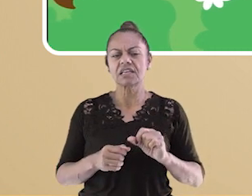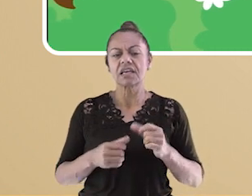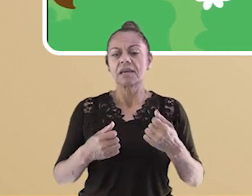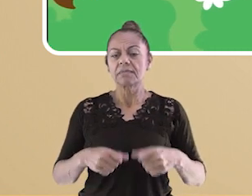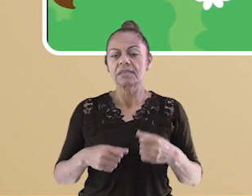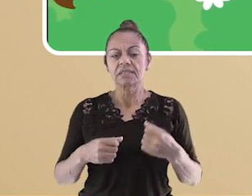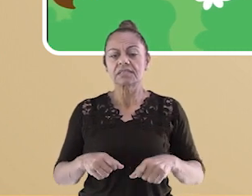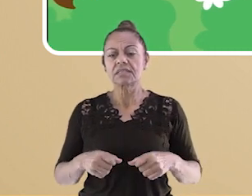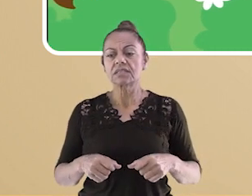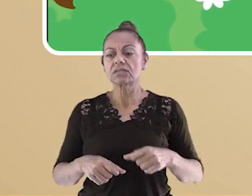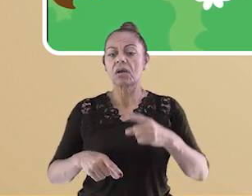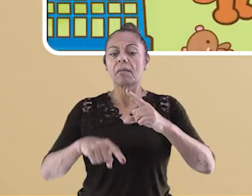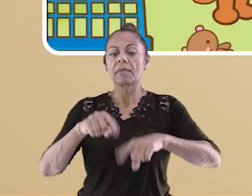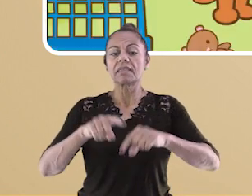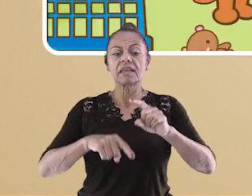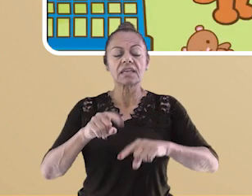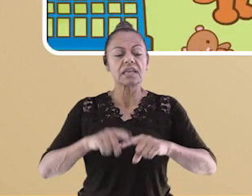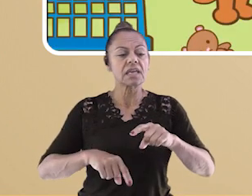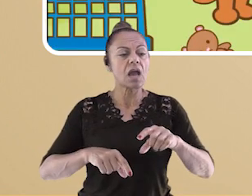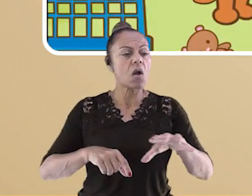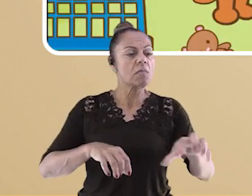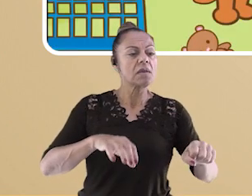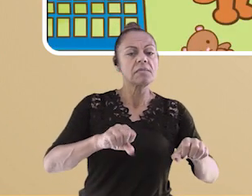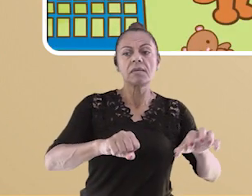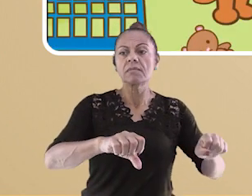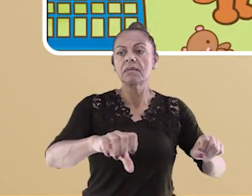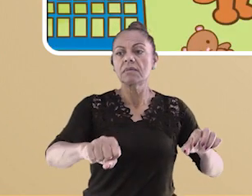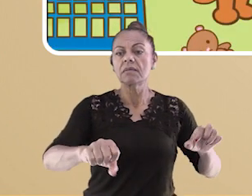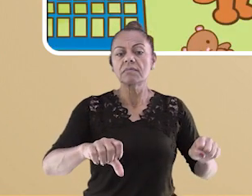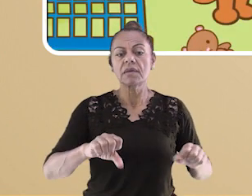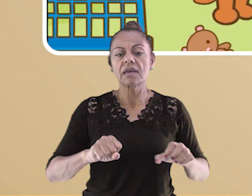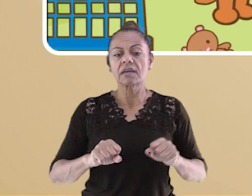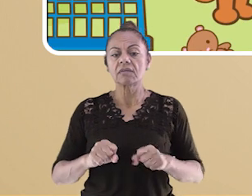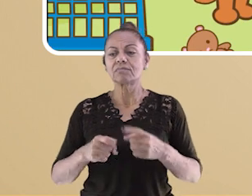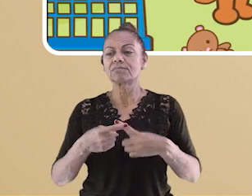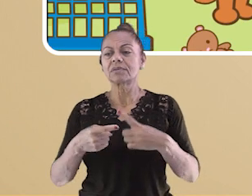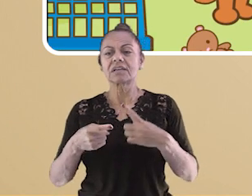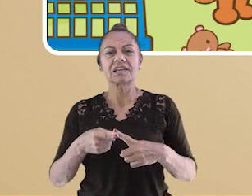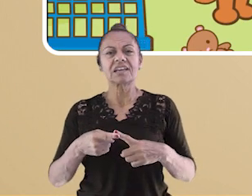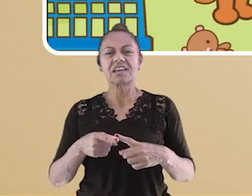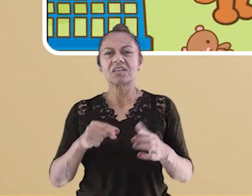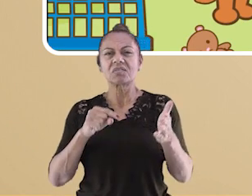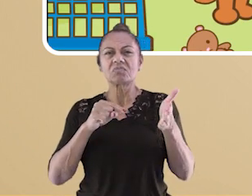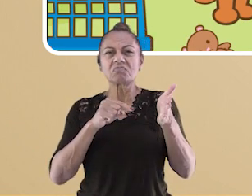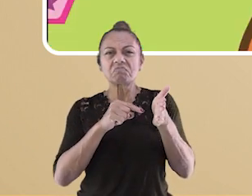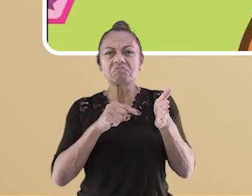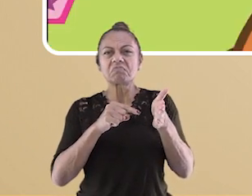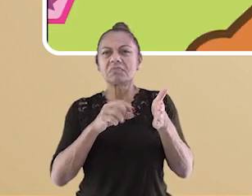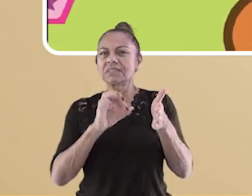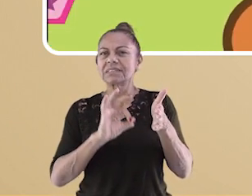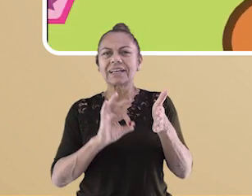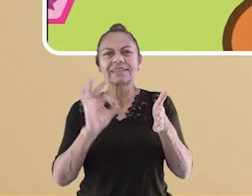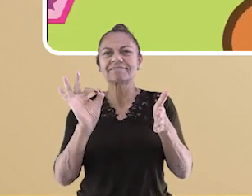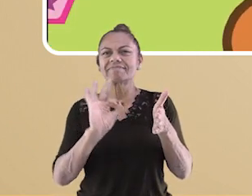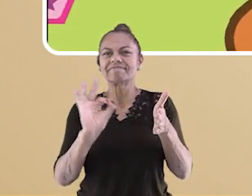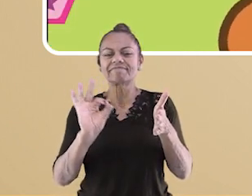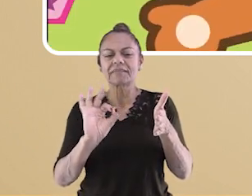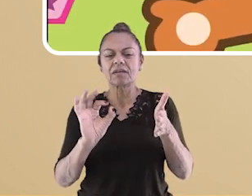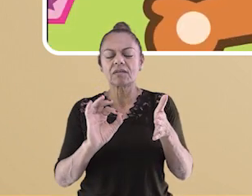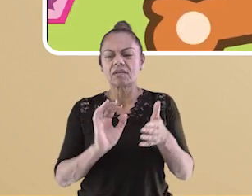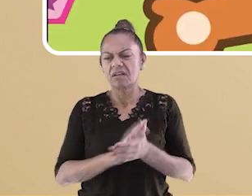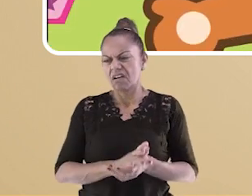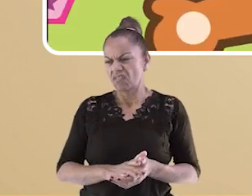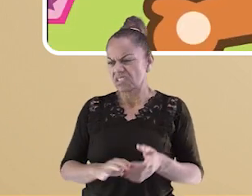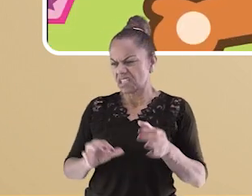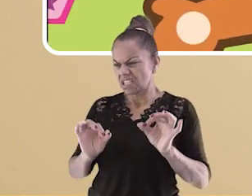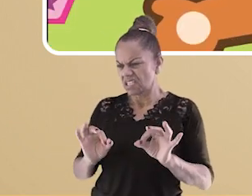as peças que sumiram na explosão. Acho que tudo ocorreu porque eu não apertei as peças corretamente. Tem certeza que a máquina também